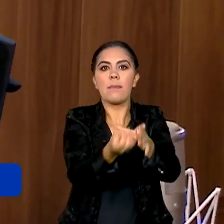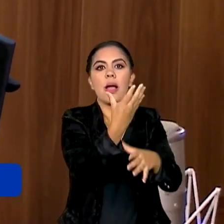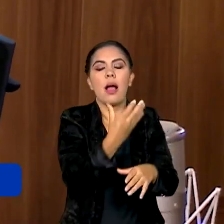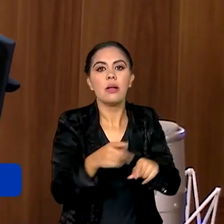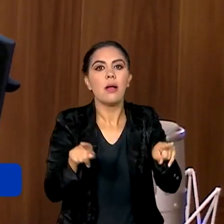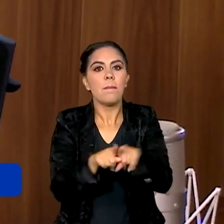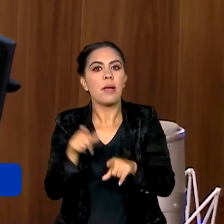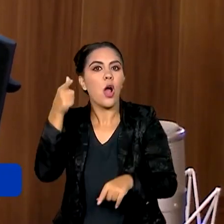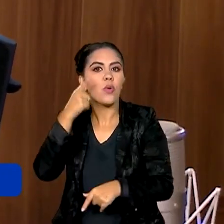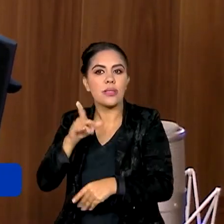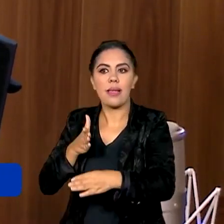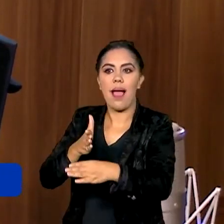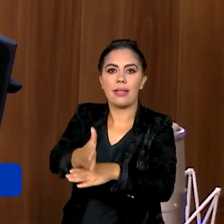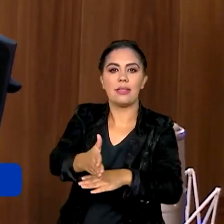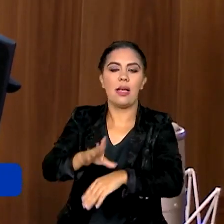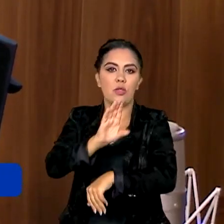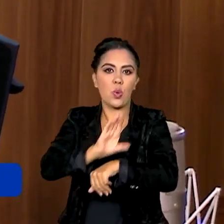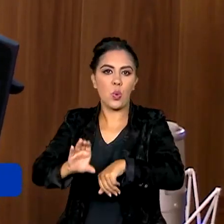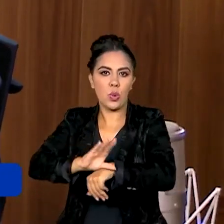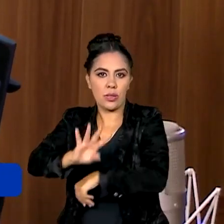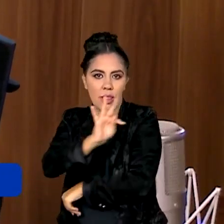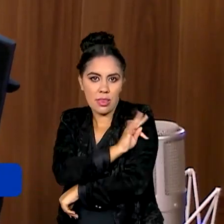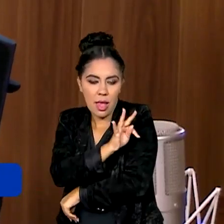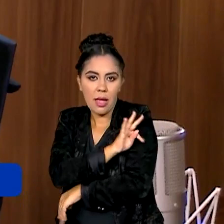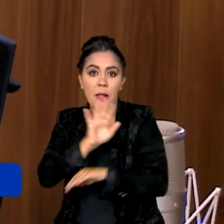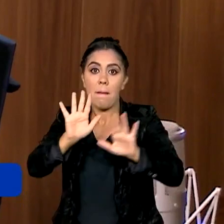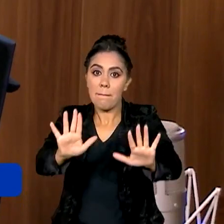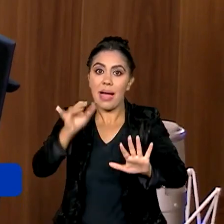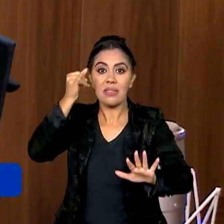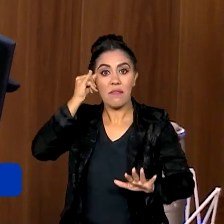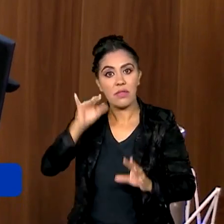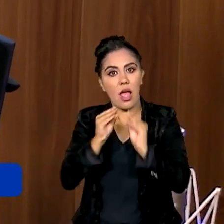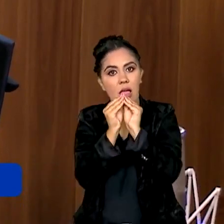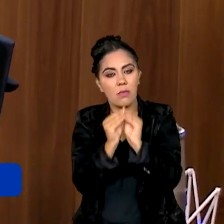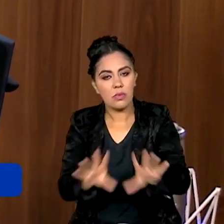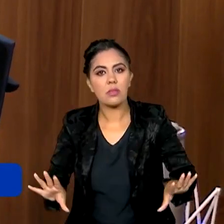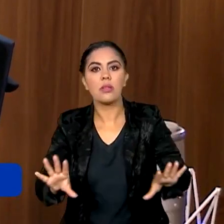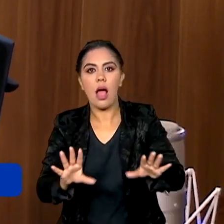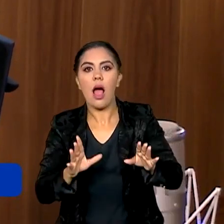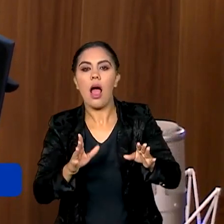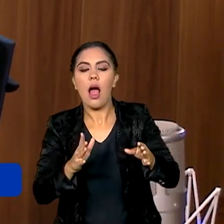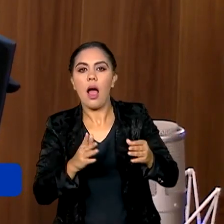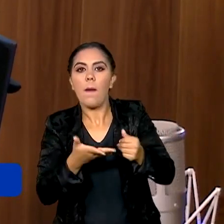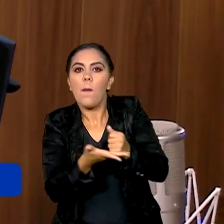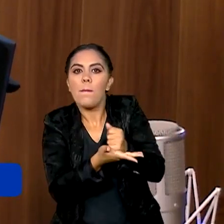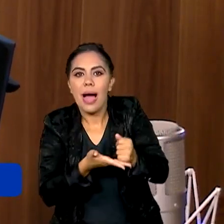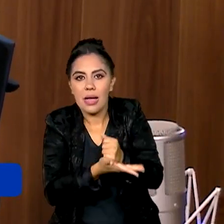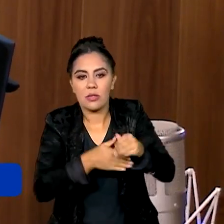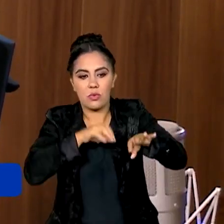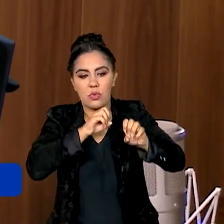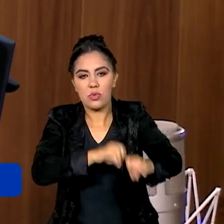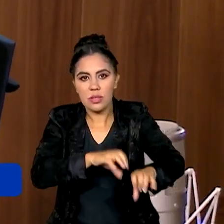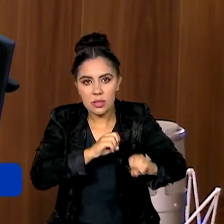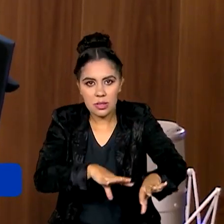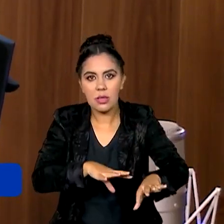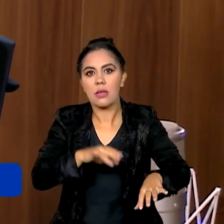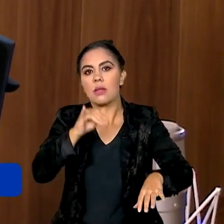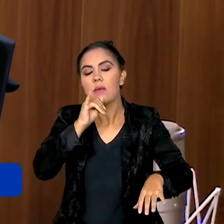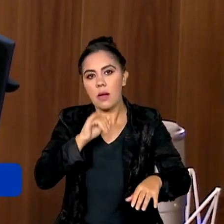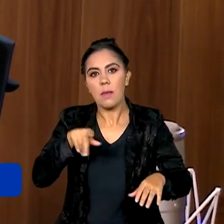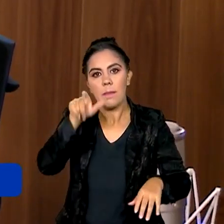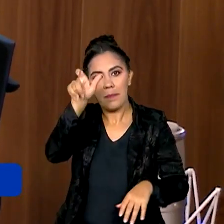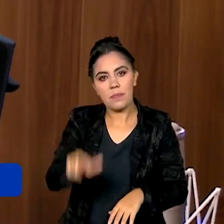acesso a curso técnico. Isso sem prejudicar os elementos básicos da formação de habilidades do